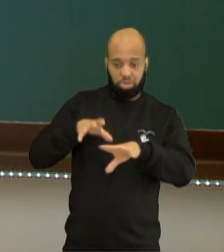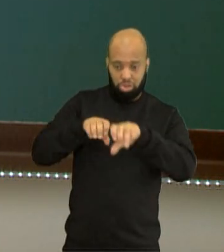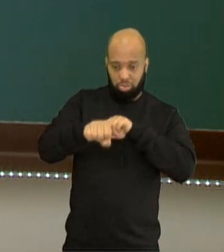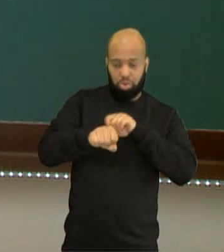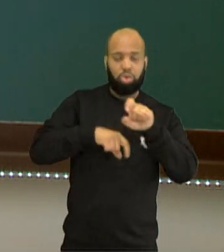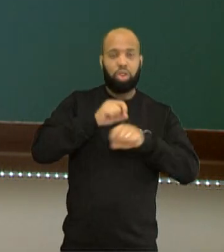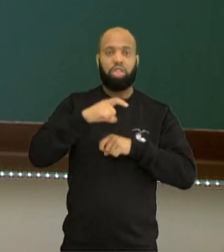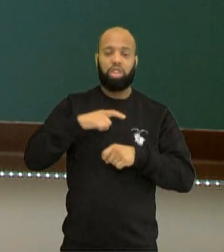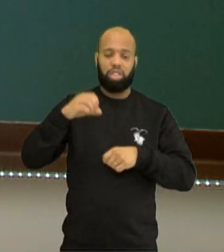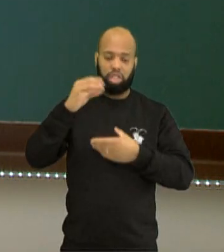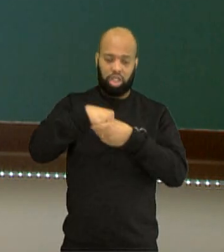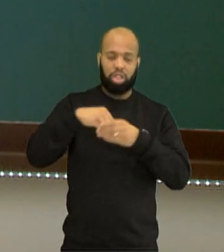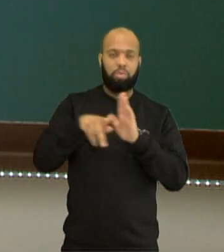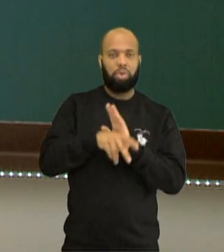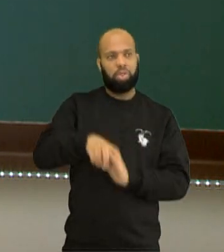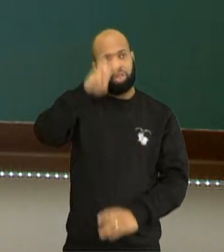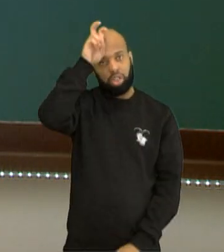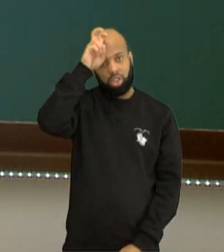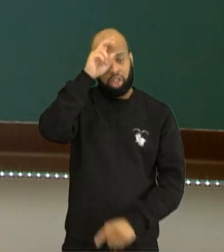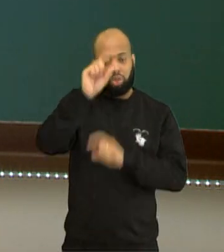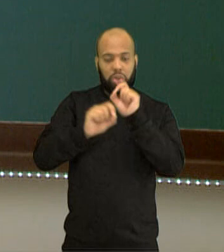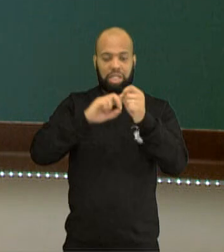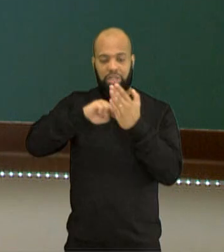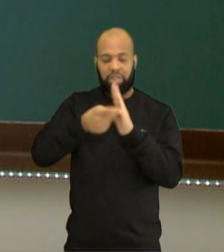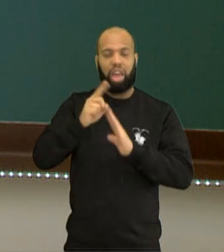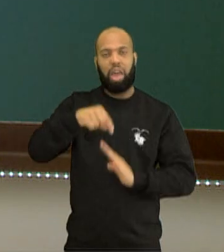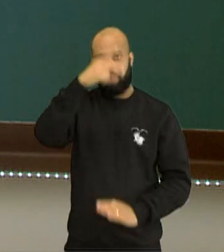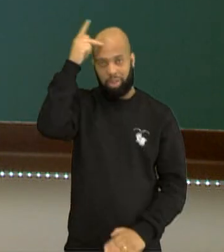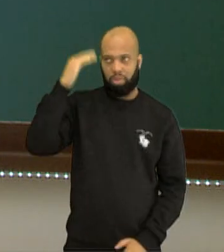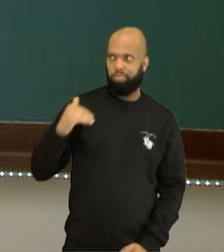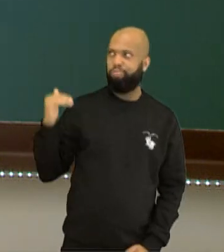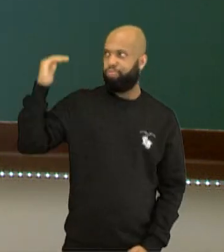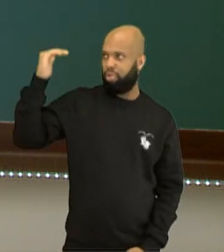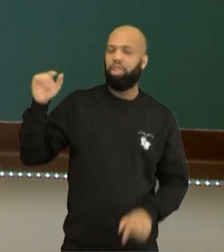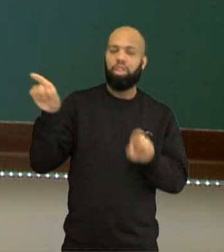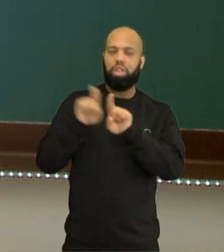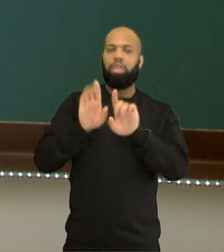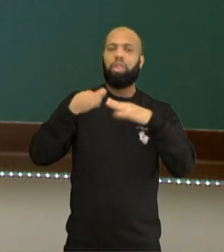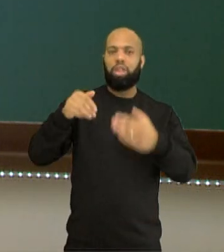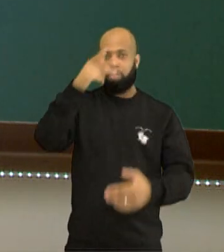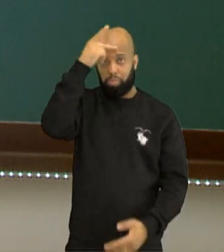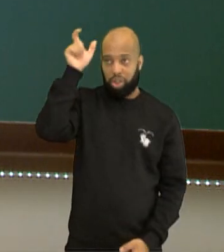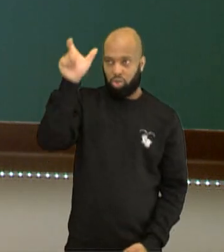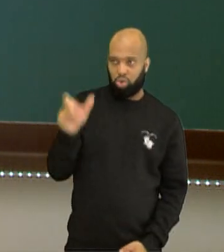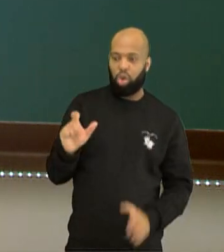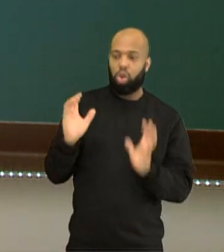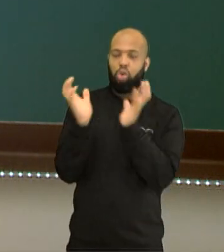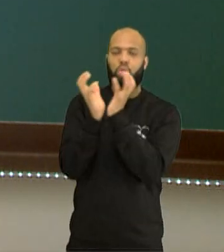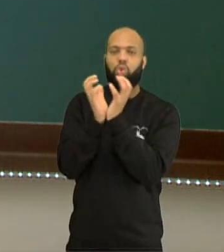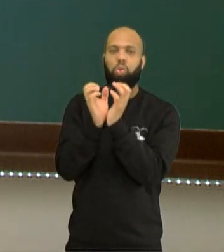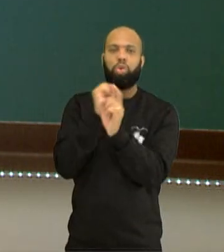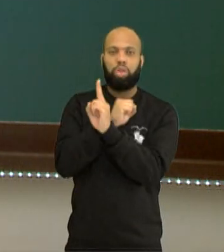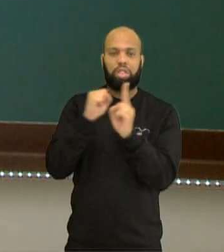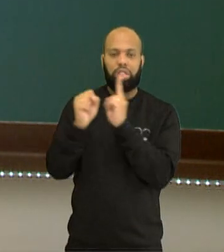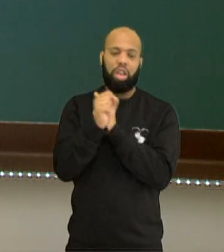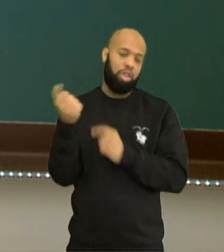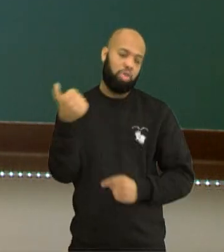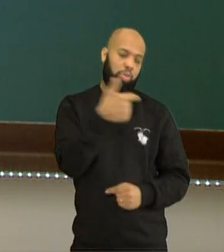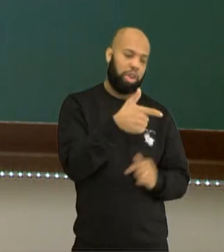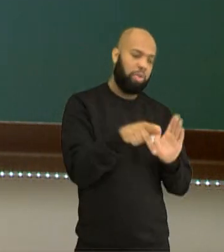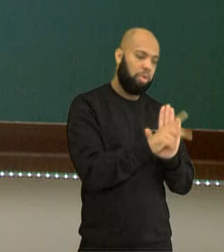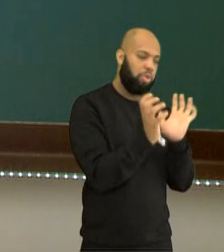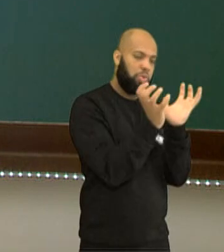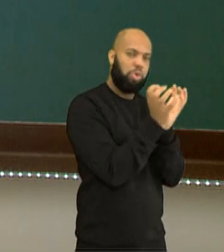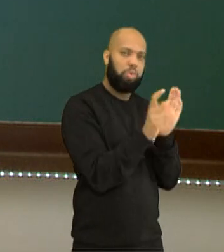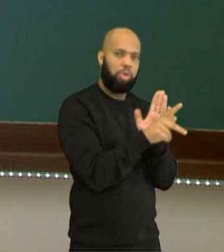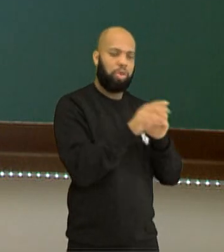consideradas dentro do meio egípcio. Eram consideradas pessoas de grande prestígio. Então essas pessoas eram uma classe social acima dos instrumentistas. A